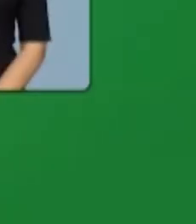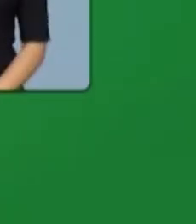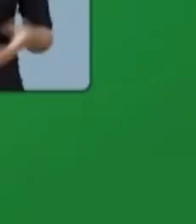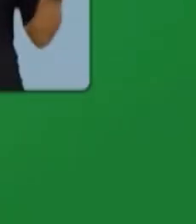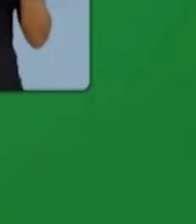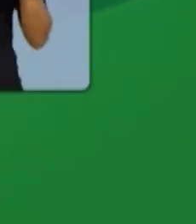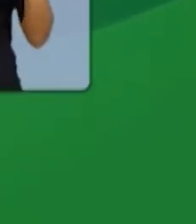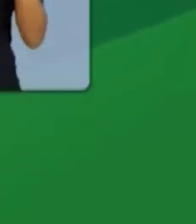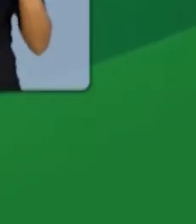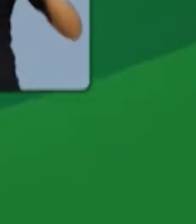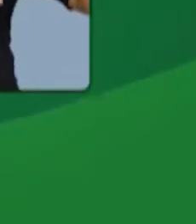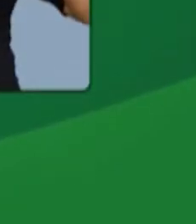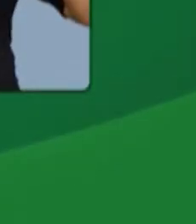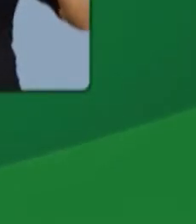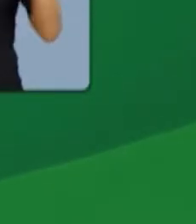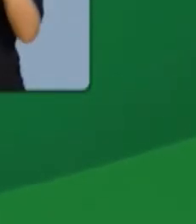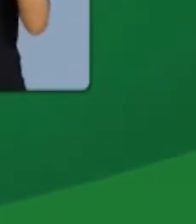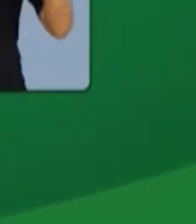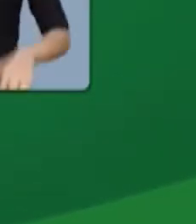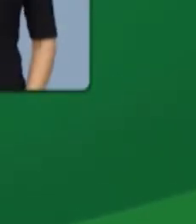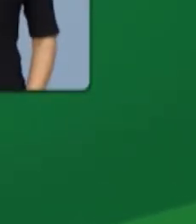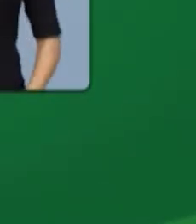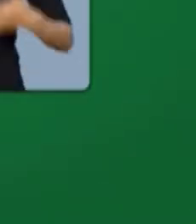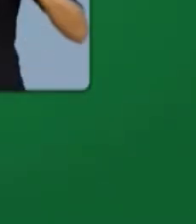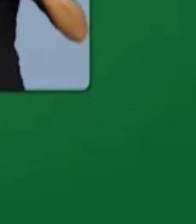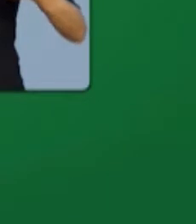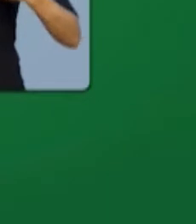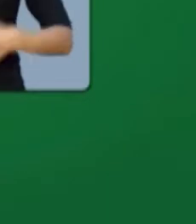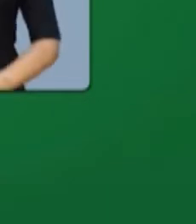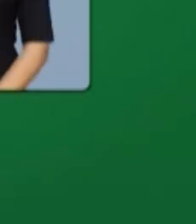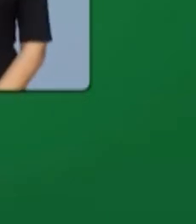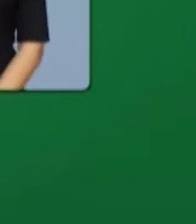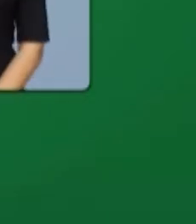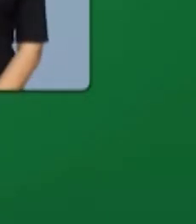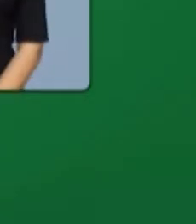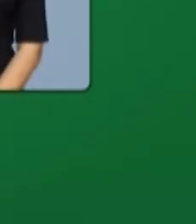O programa a seguir é livre para todos os públicos.